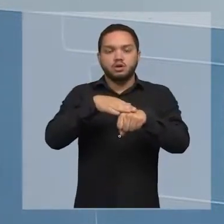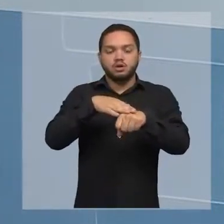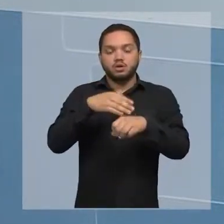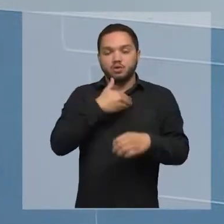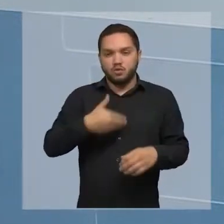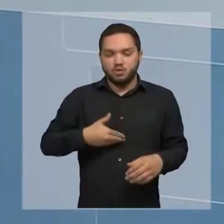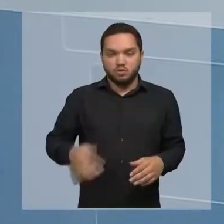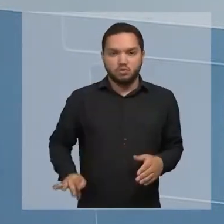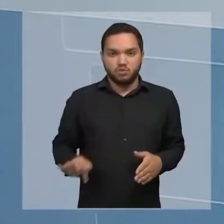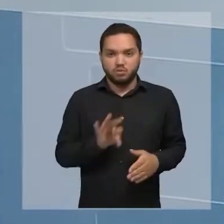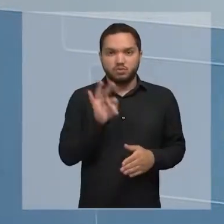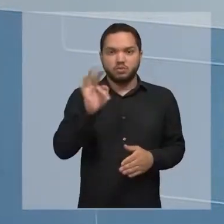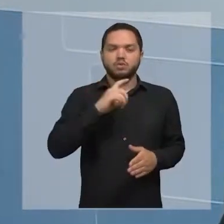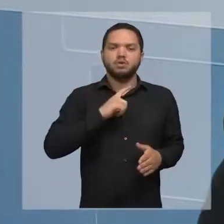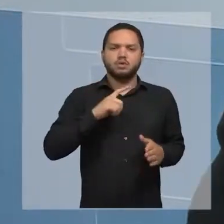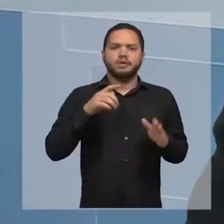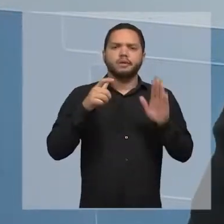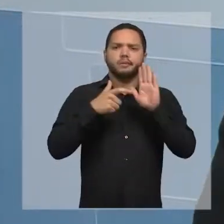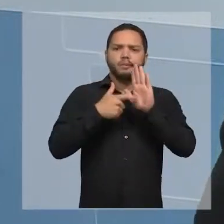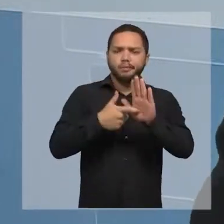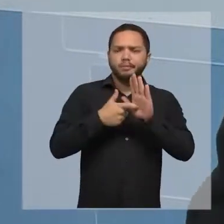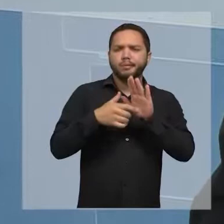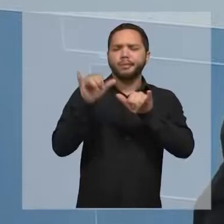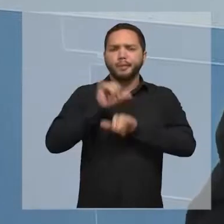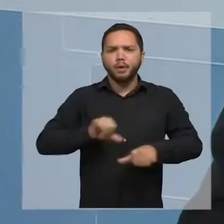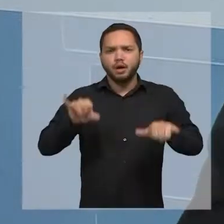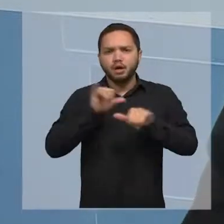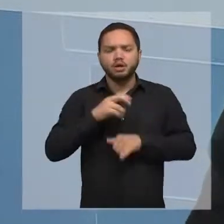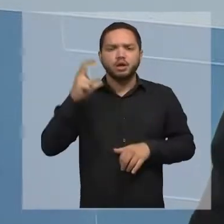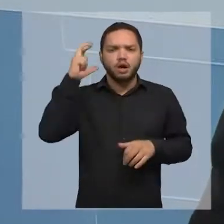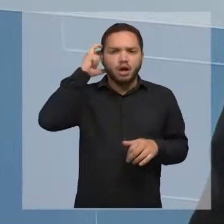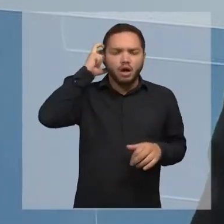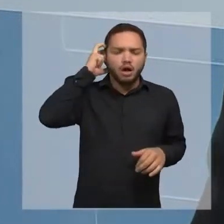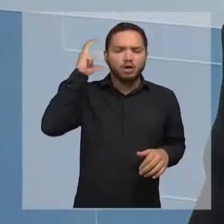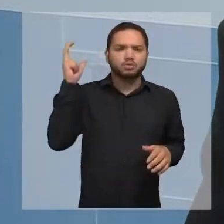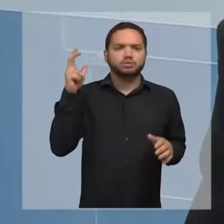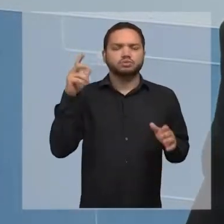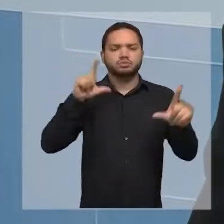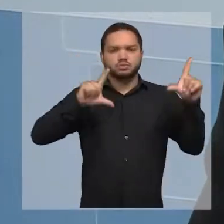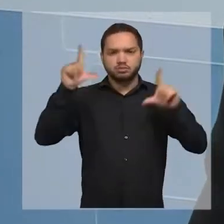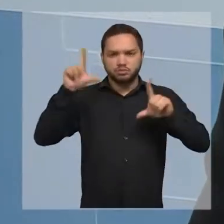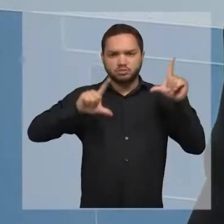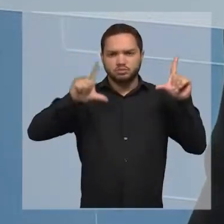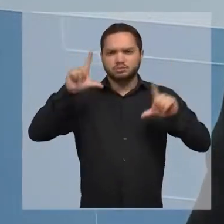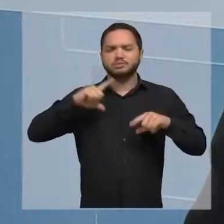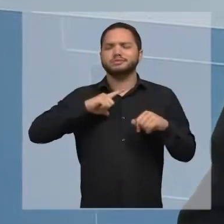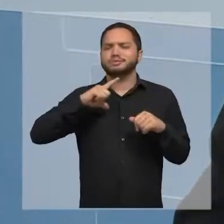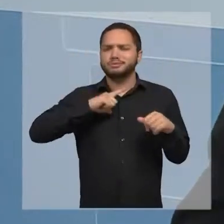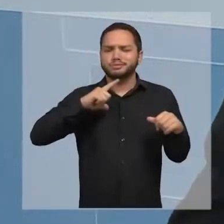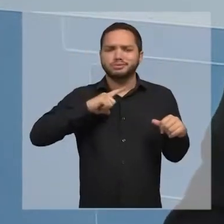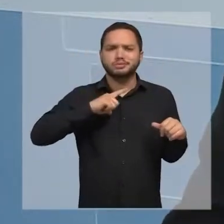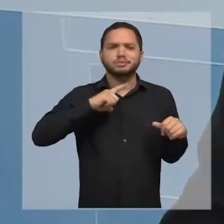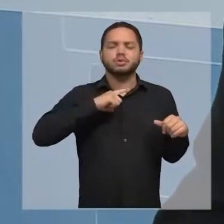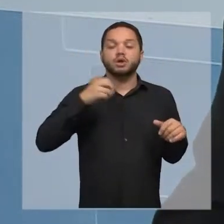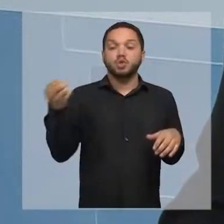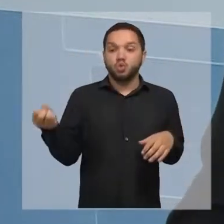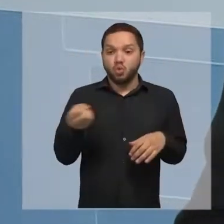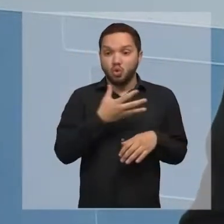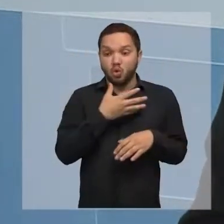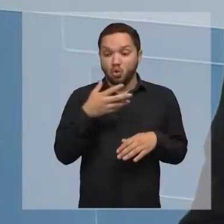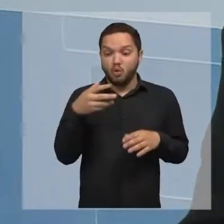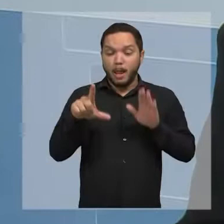governo federal, apresentando, inclusive, em propagandas, em rádio, televisão, em totens, a